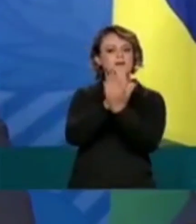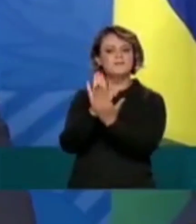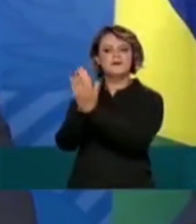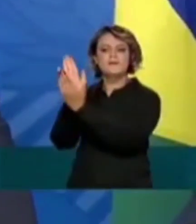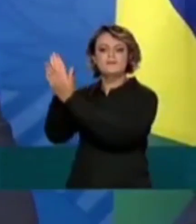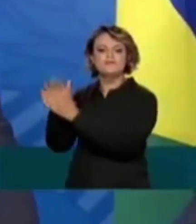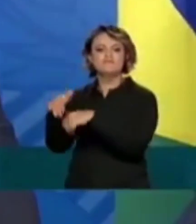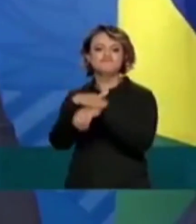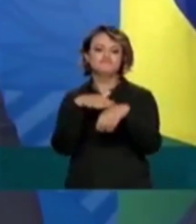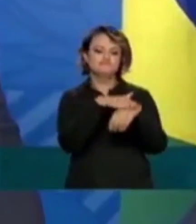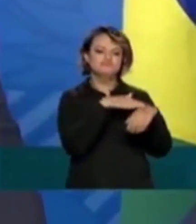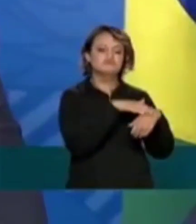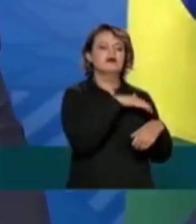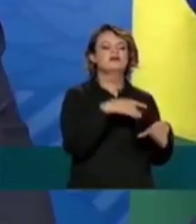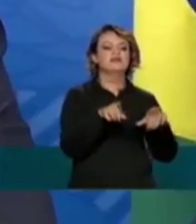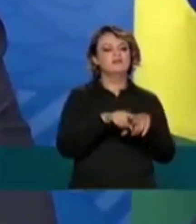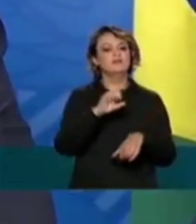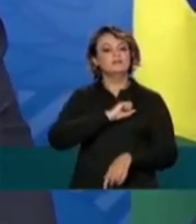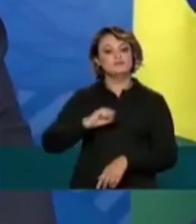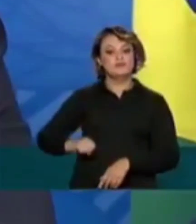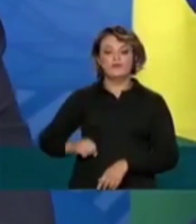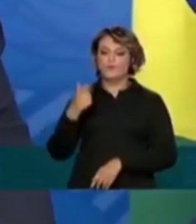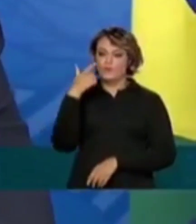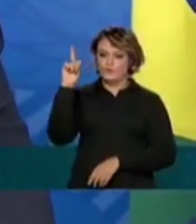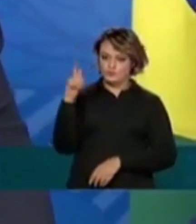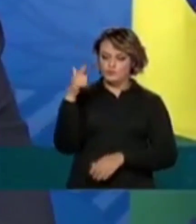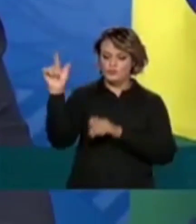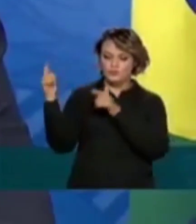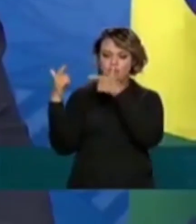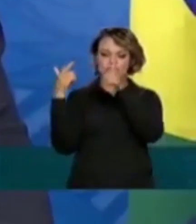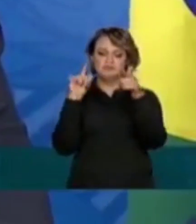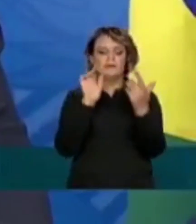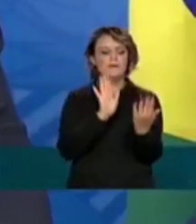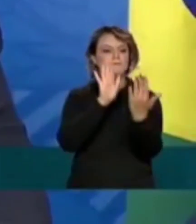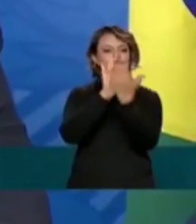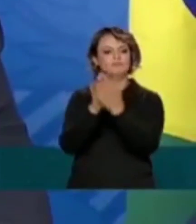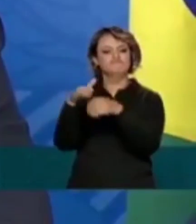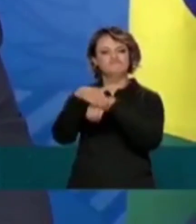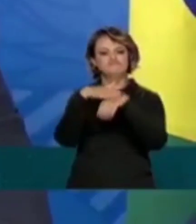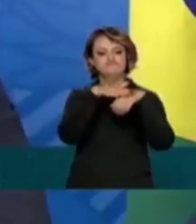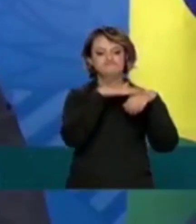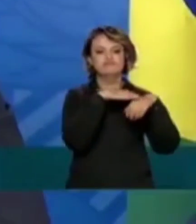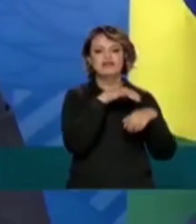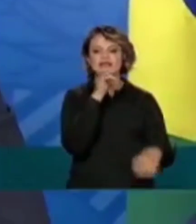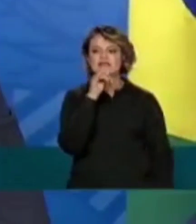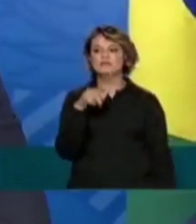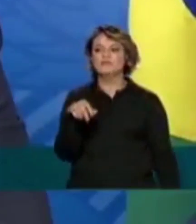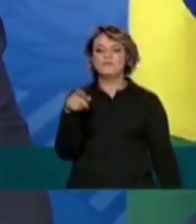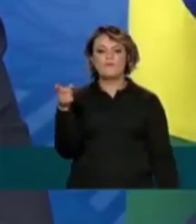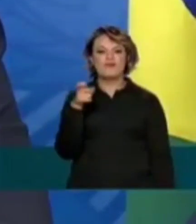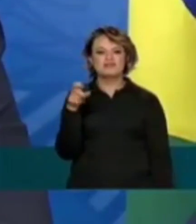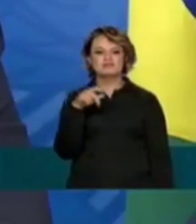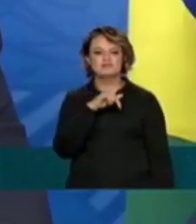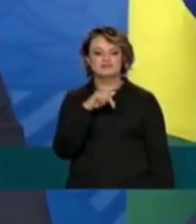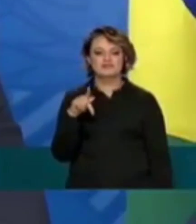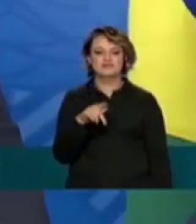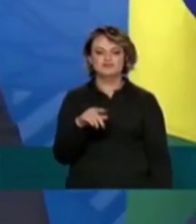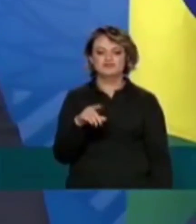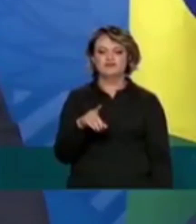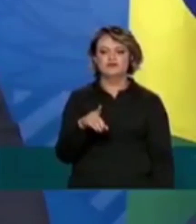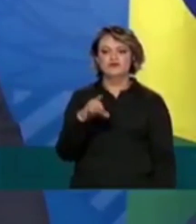do líder da minoria, senador Jean Paul Prats, e do presidente da Comissão de Constituição e Justiça, o ex-presidente Davi Alcolumbre, e ouvindo